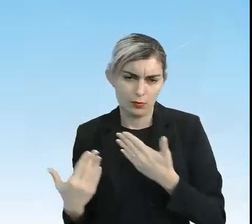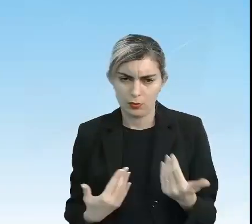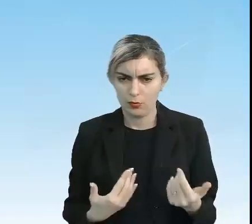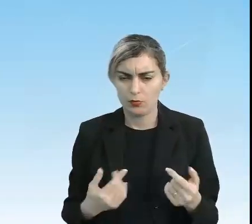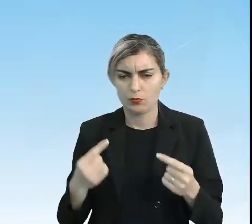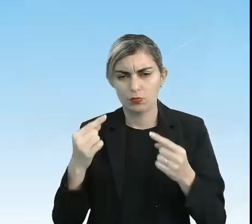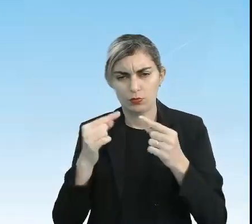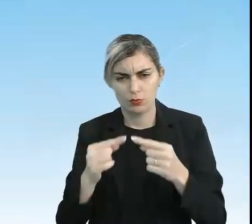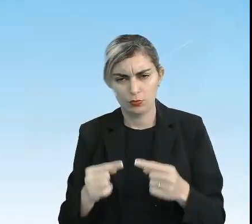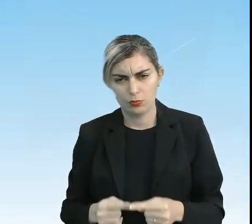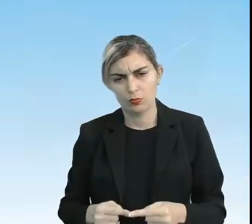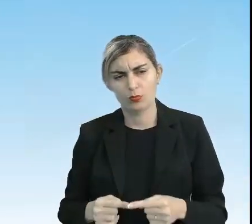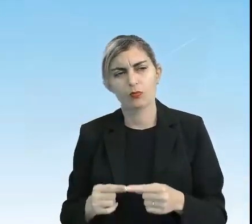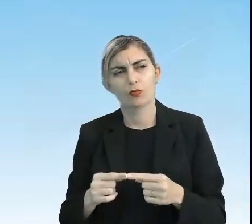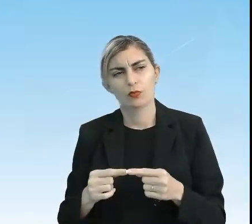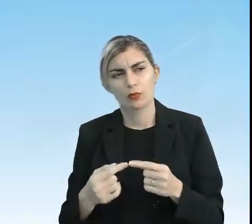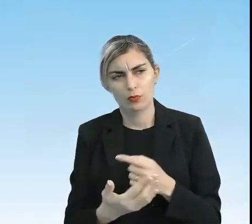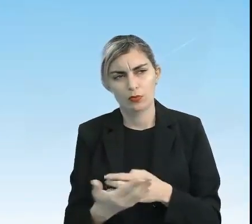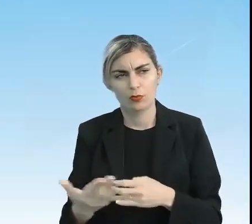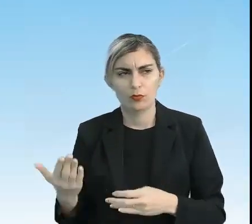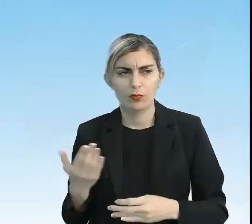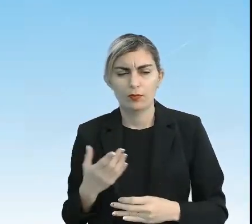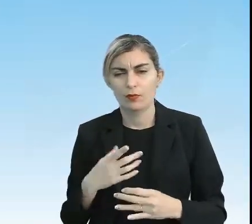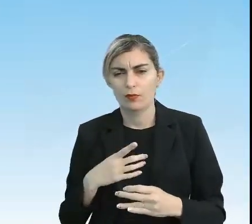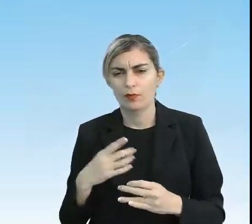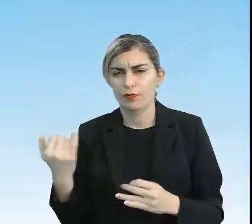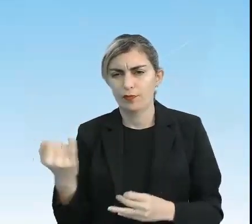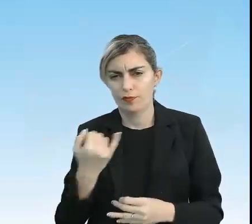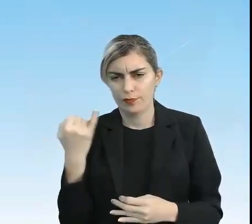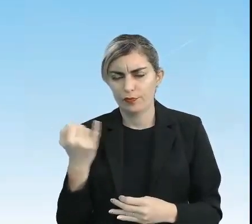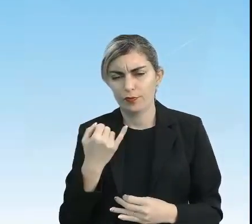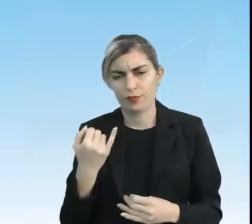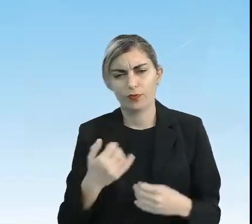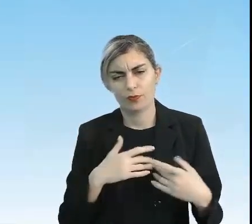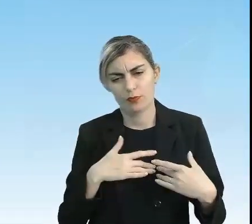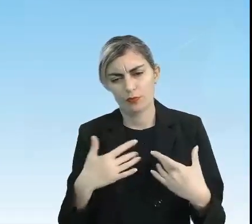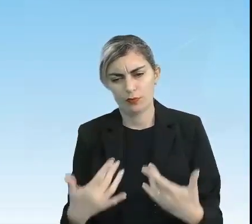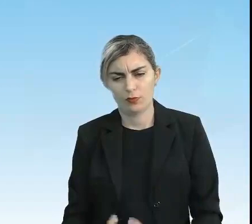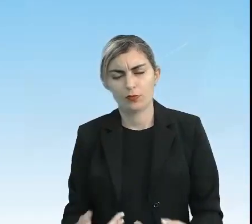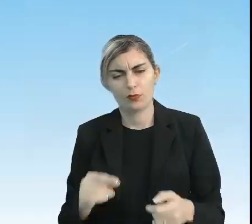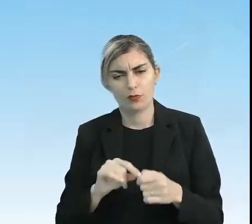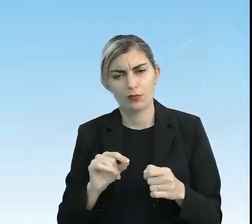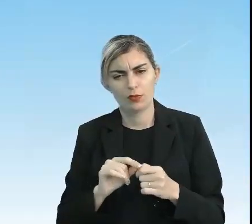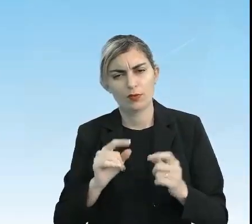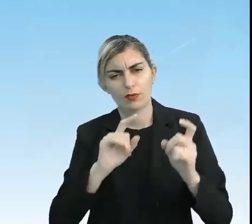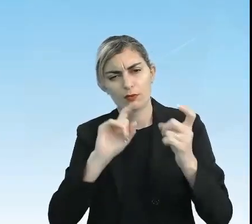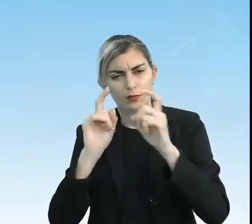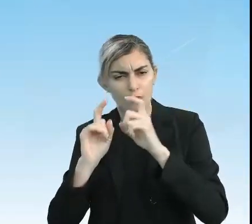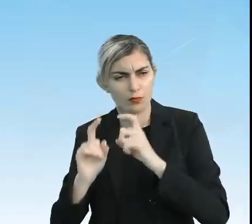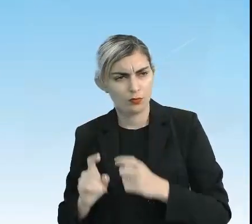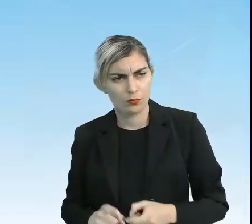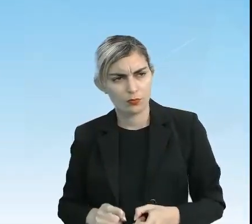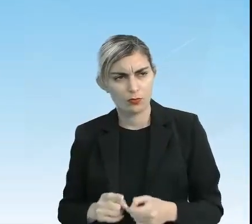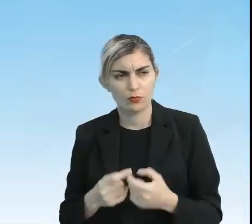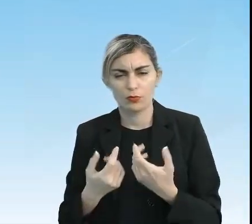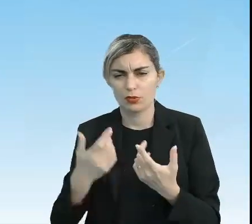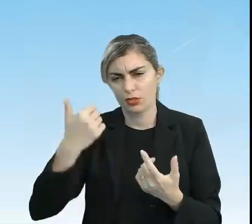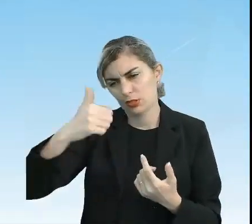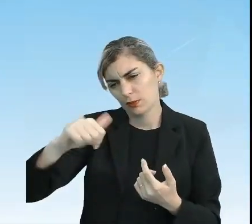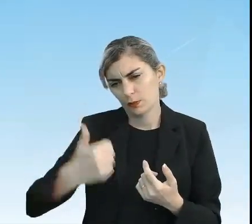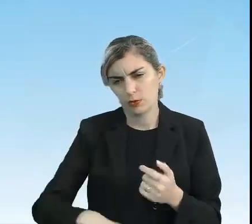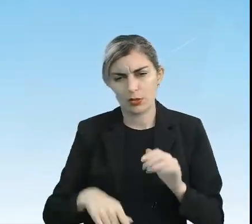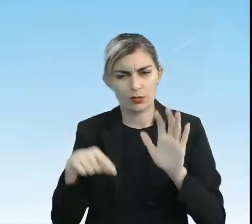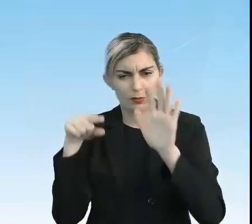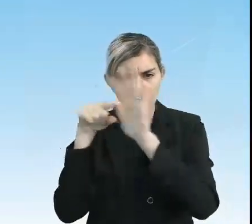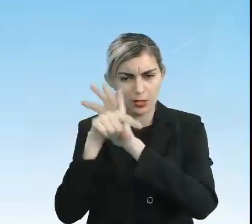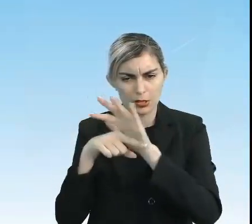pontos, questionamentos, certo? Questões importantes, delicadas. Aí fazer um debate, um júri simulado, uma pesquisa,